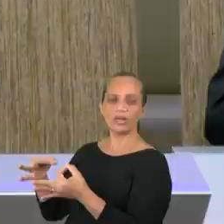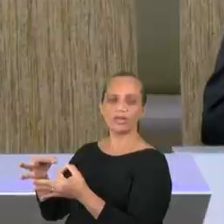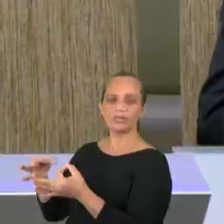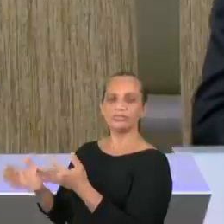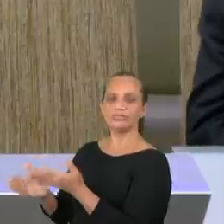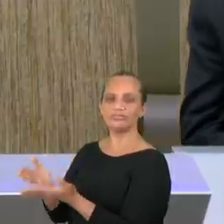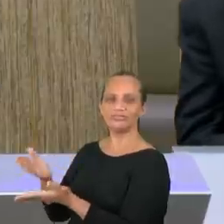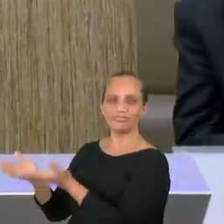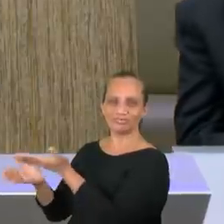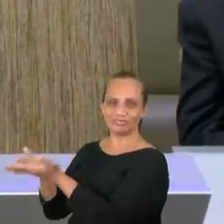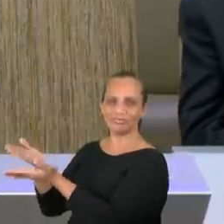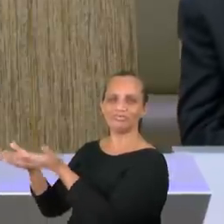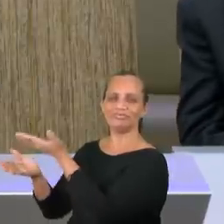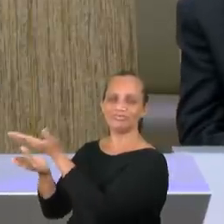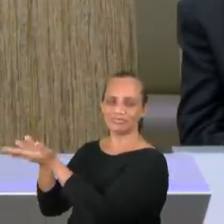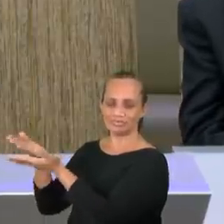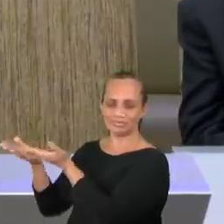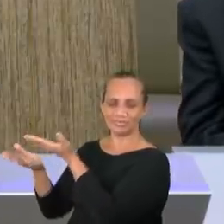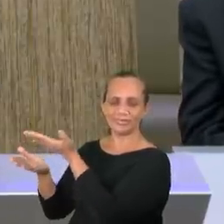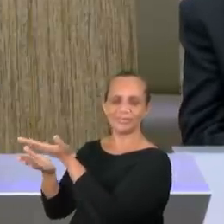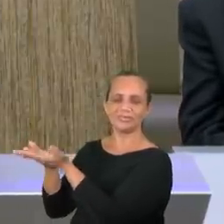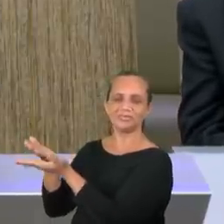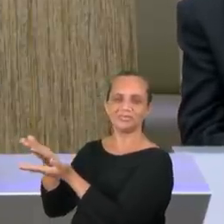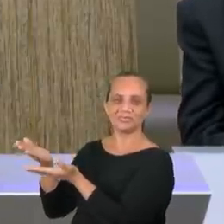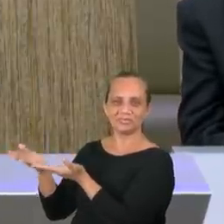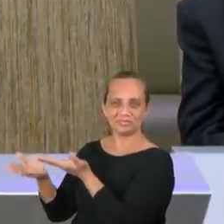humilhar será